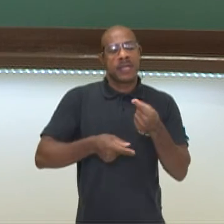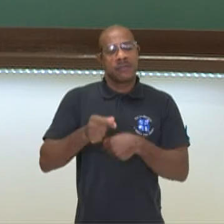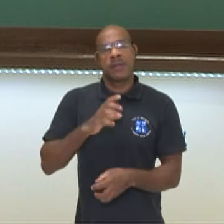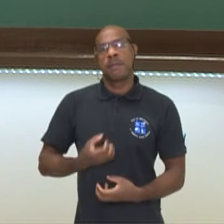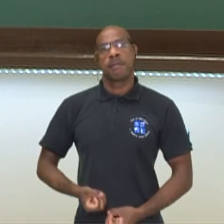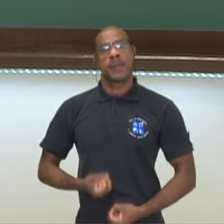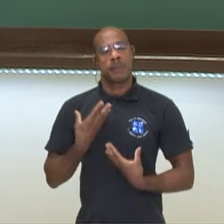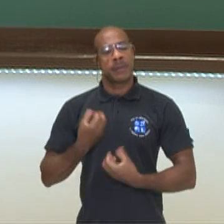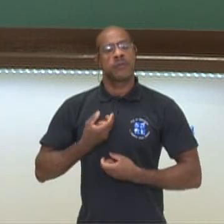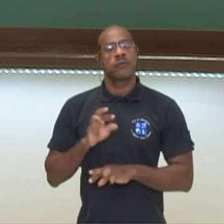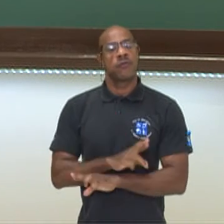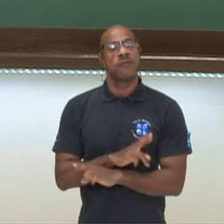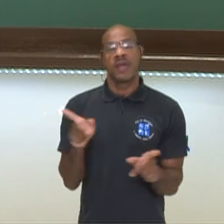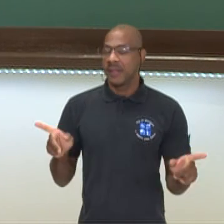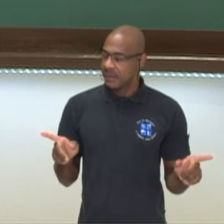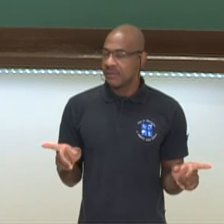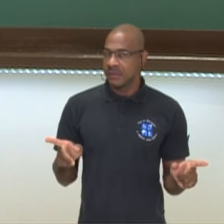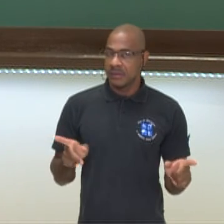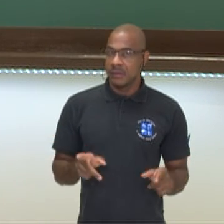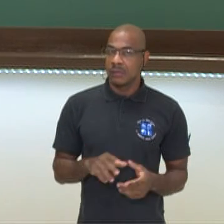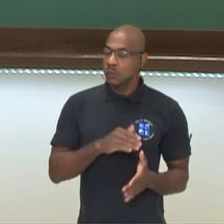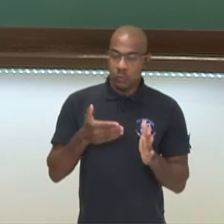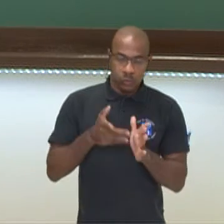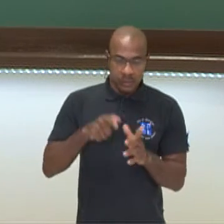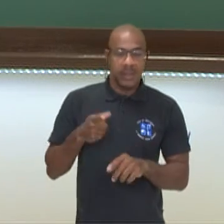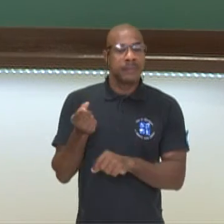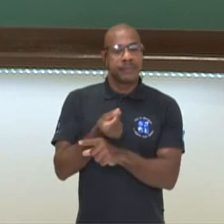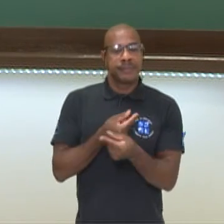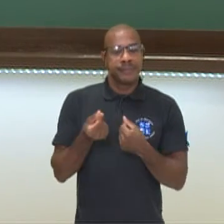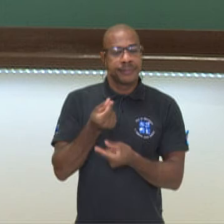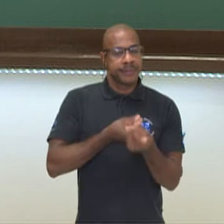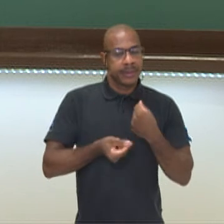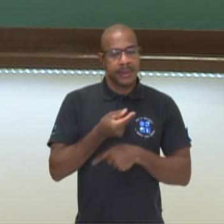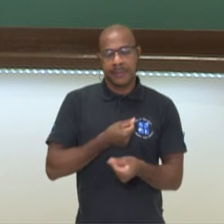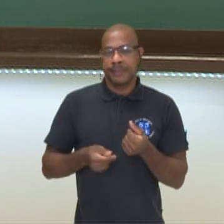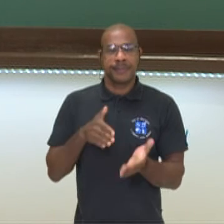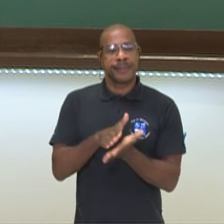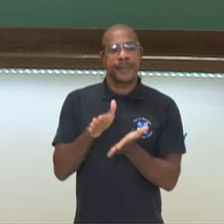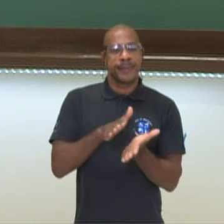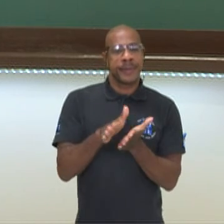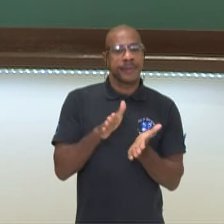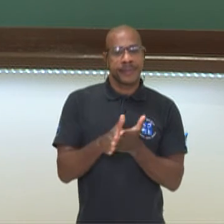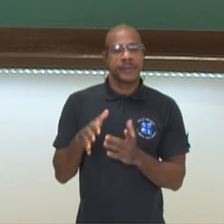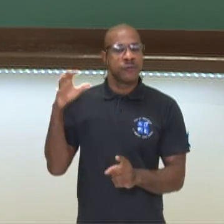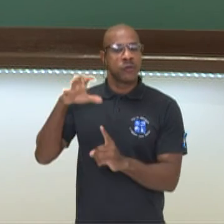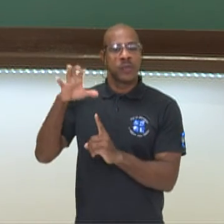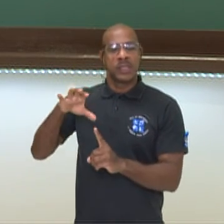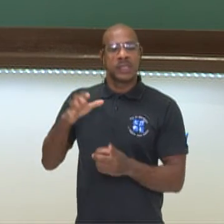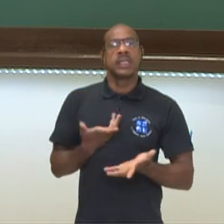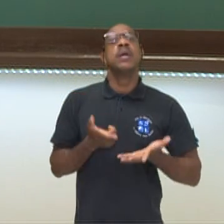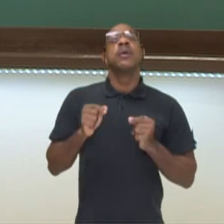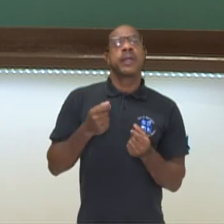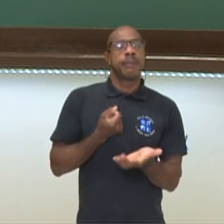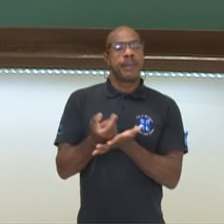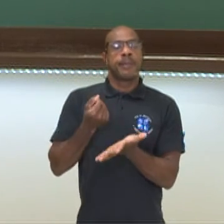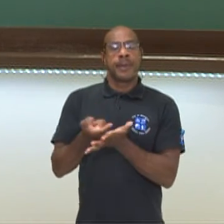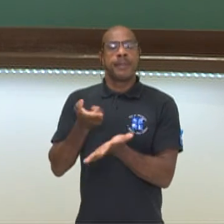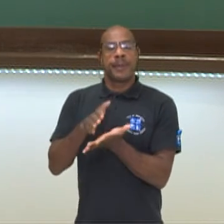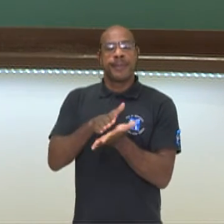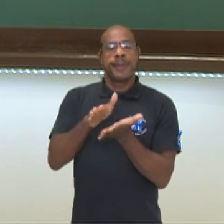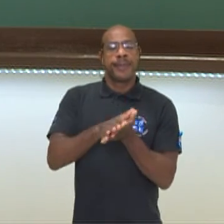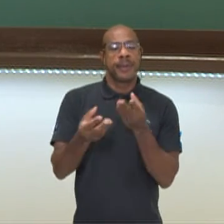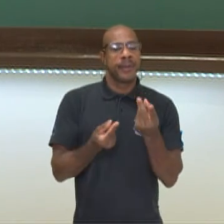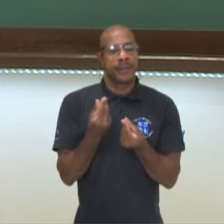estado capitalista. Ambos não deixam de ser capitalistas, não deixam de ter assim a essência, digamos, iguais. O que vai se modificar